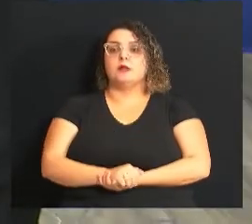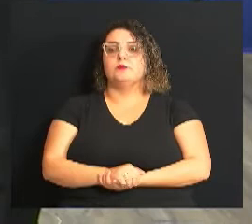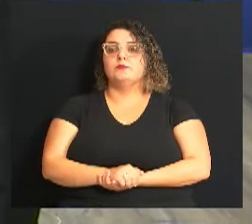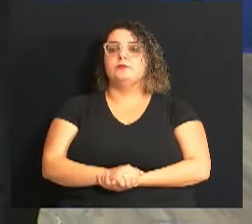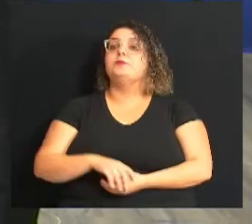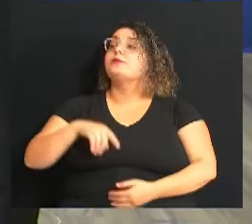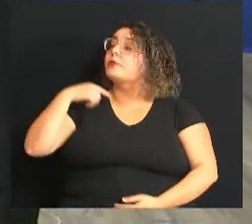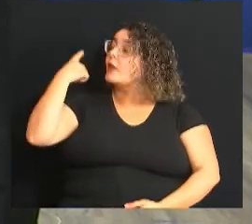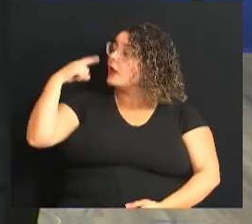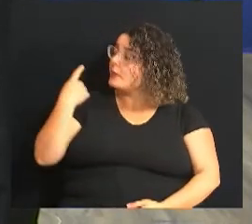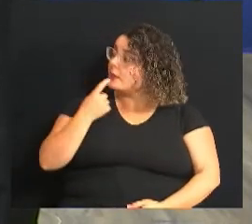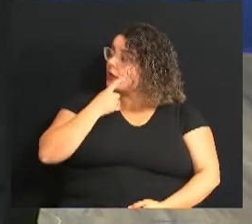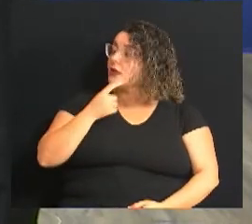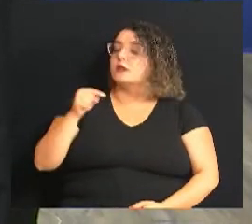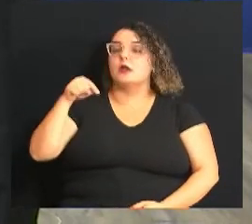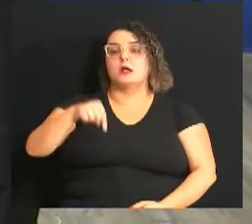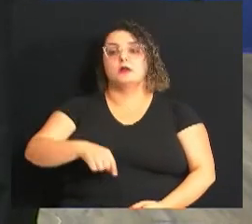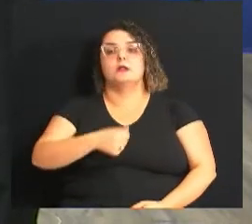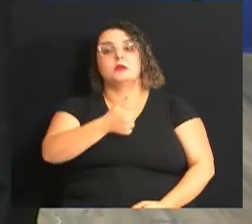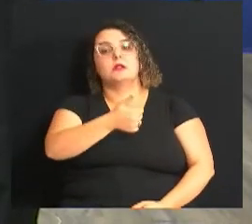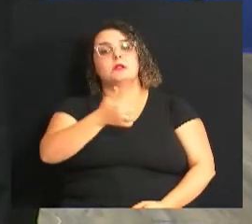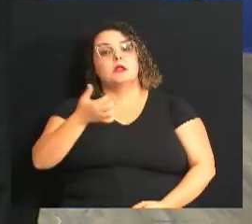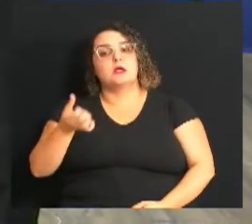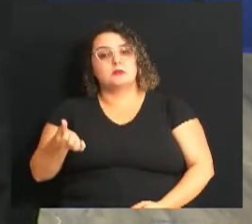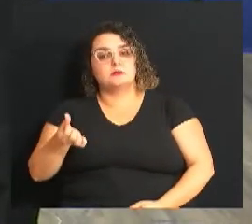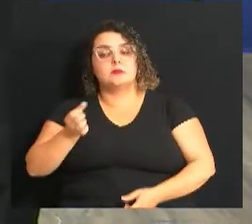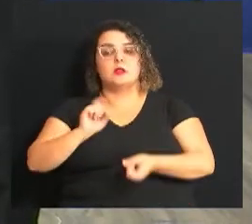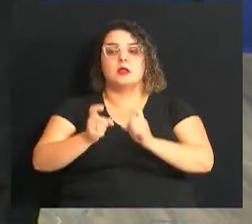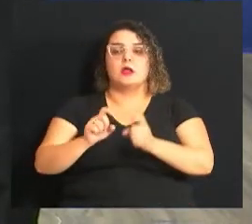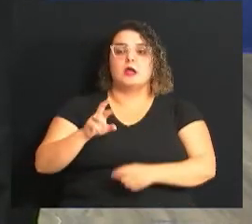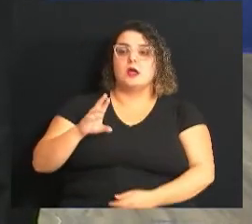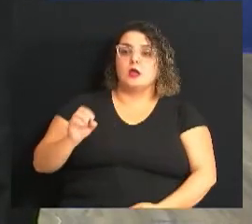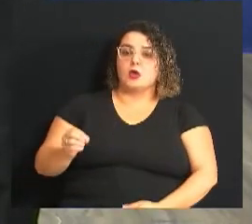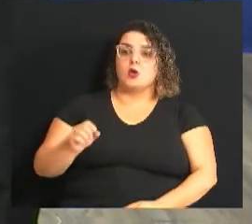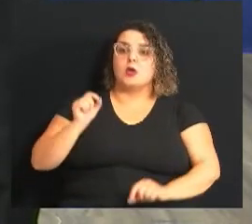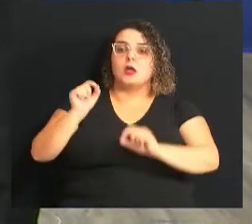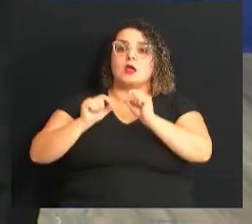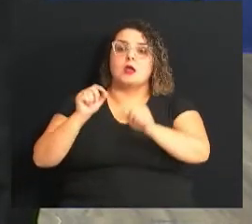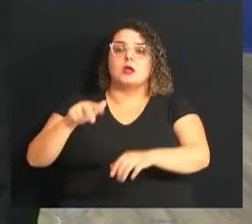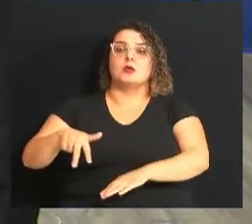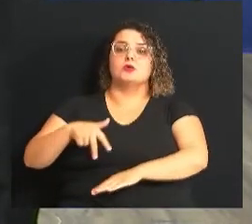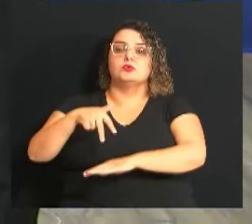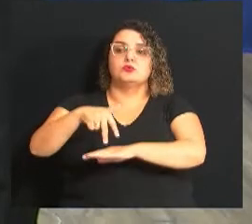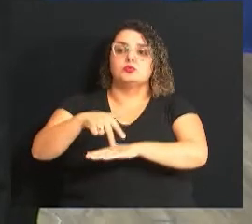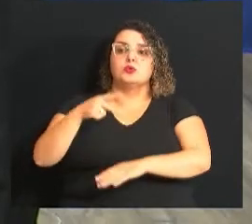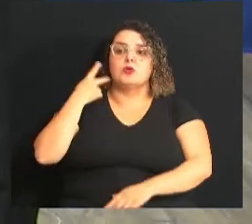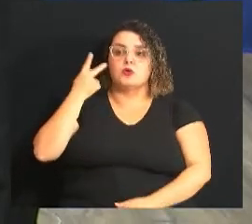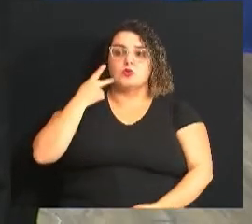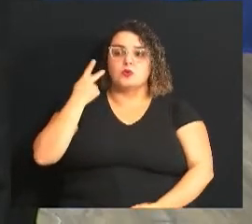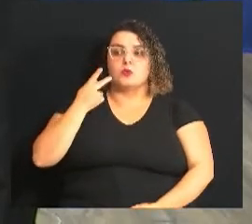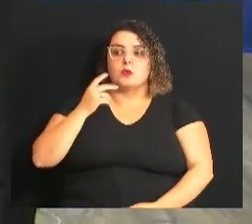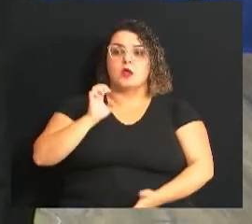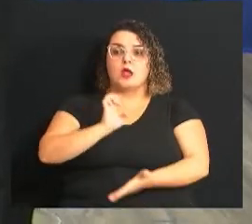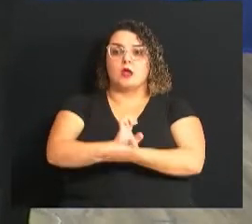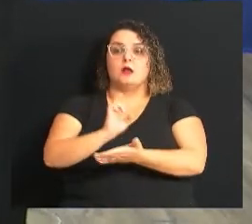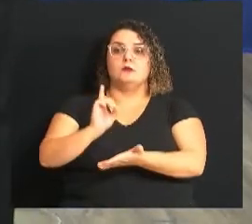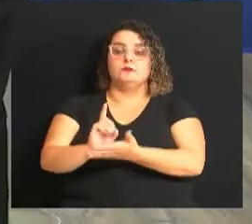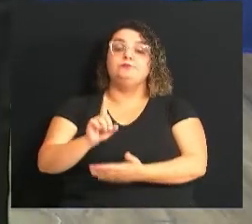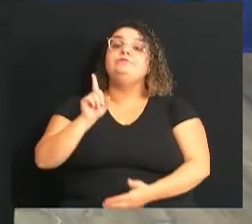E Mirna Abreu, ainda na 16ª reunião ordinária, quem utilizou a tribuna foi o vereador Edson Ribeiro.